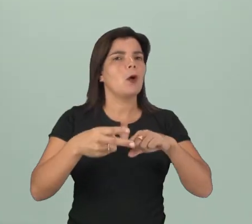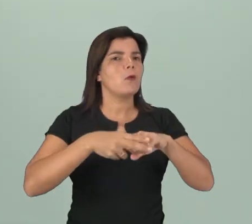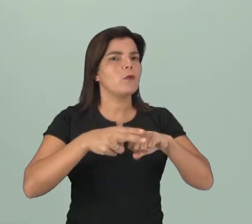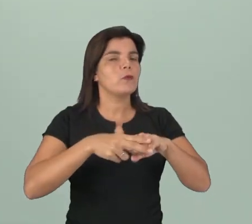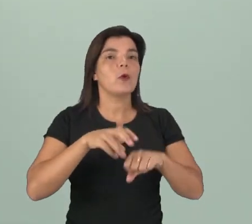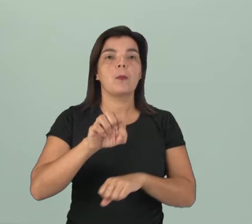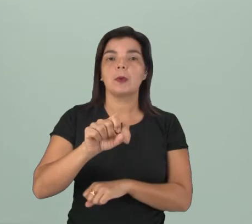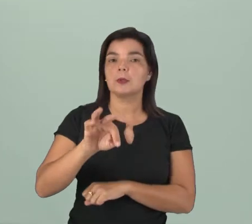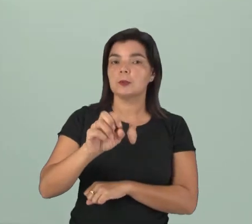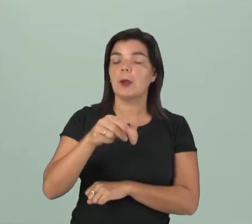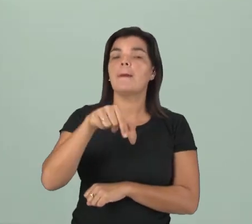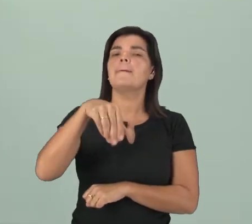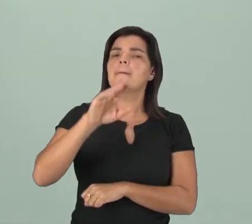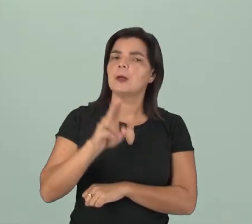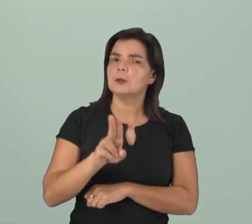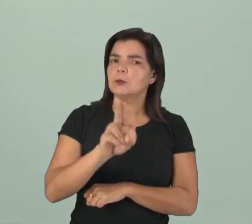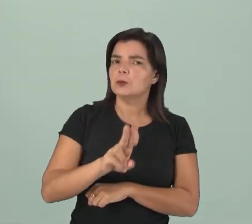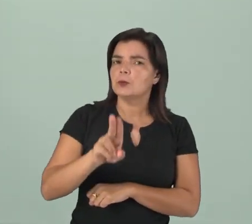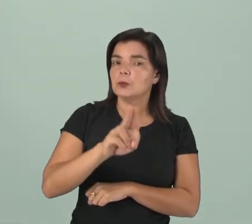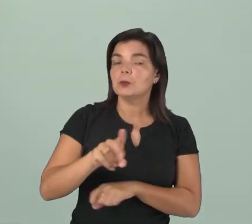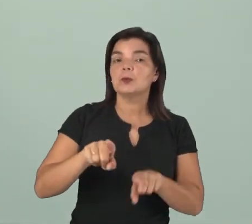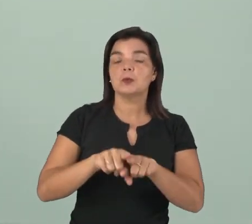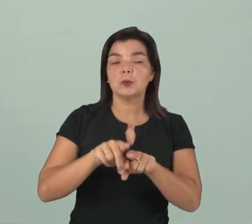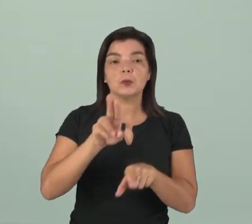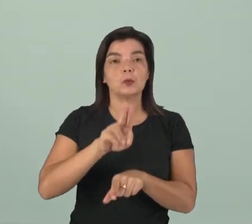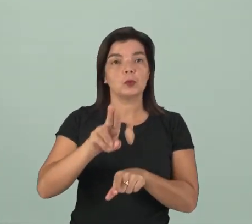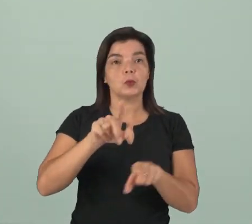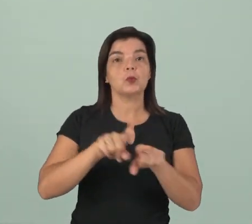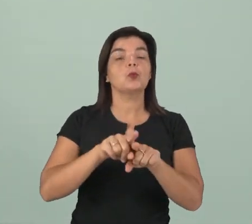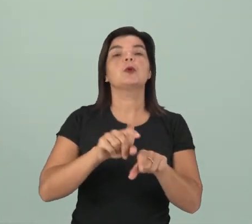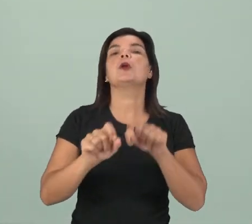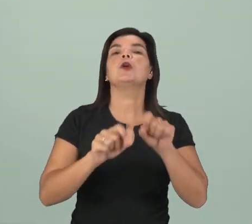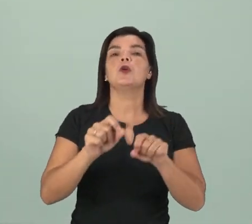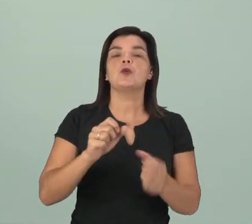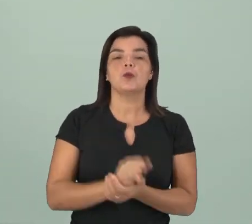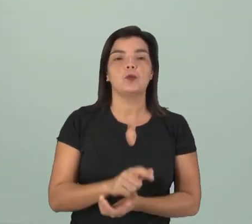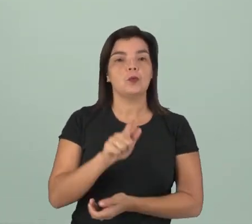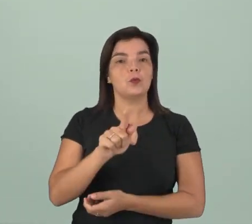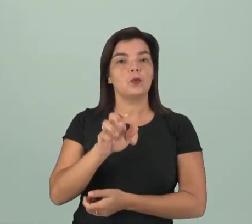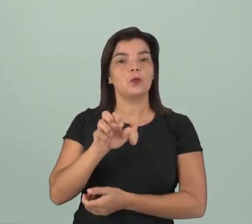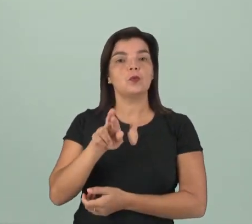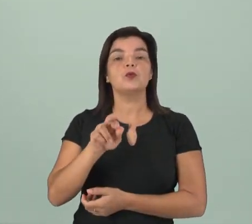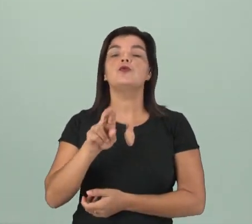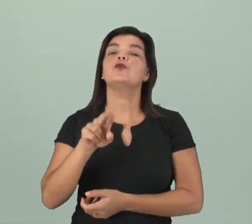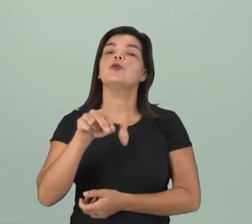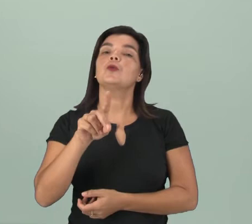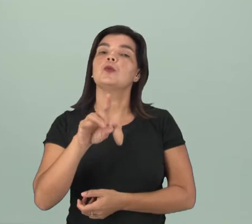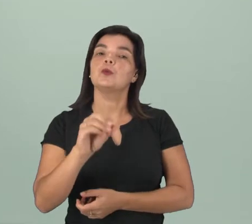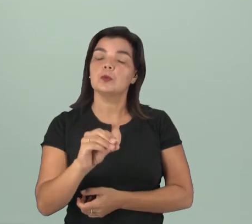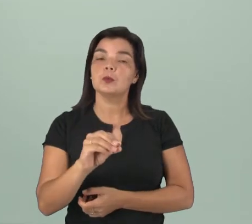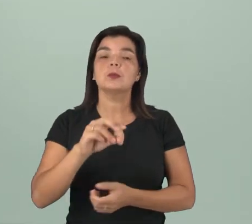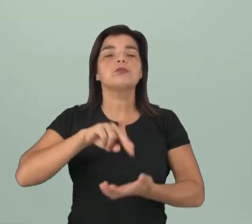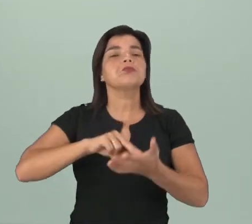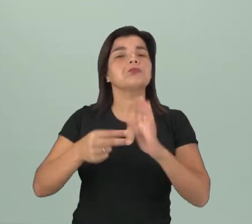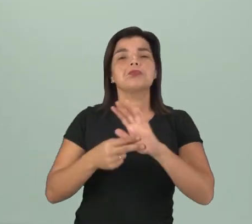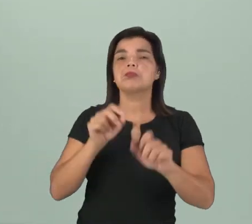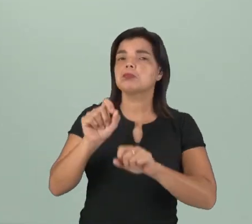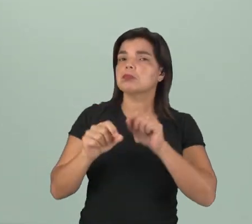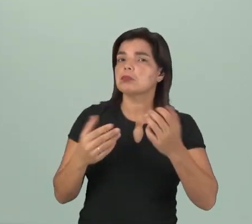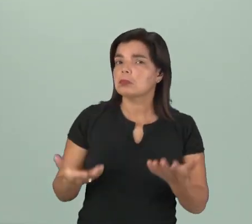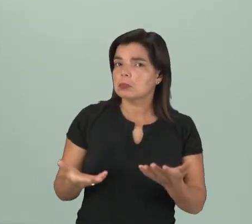verbo estar é o mais utilizado. Eu utilizo ele com quem? Com o gerúndio. Ah, pessoal, o que é gerúndio? Quando se fala